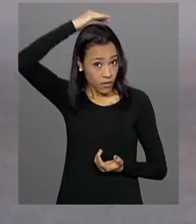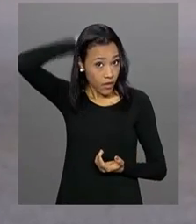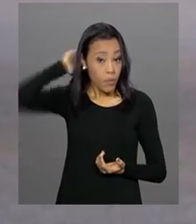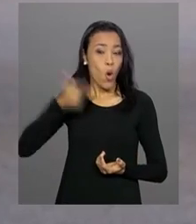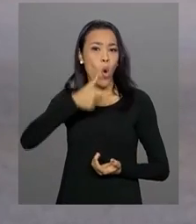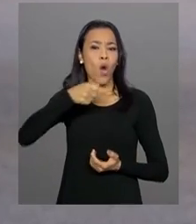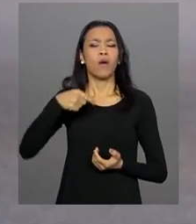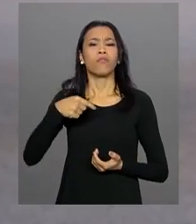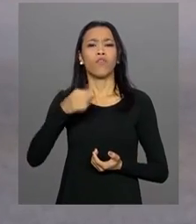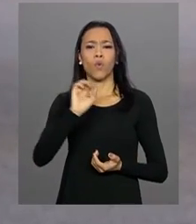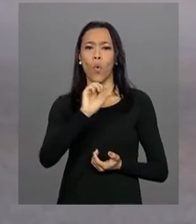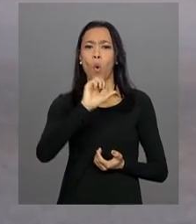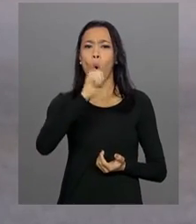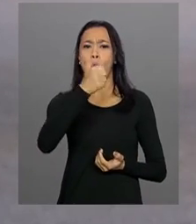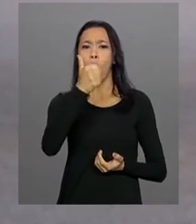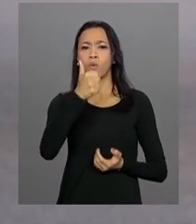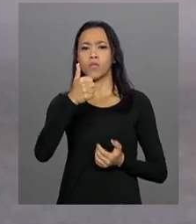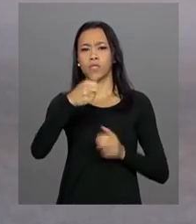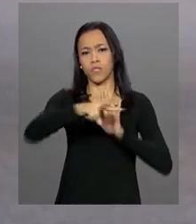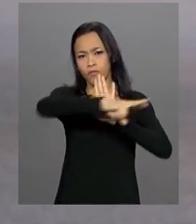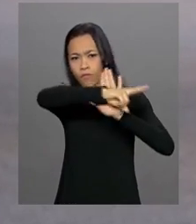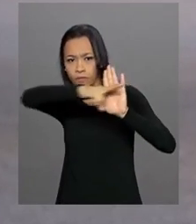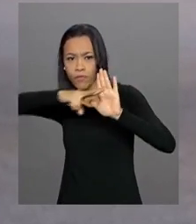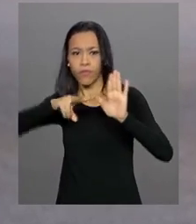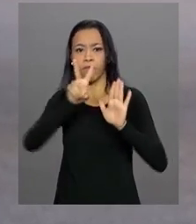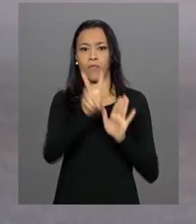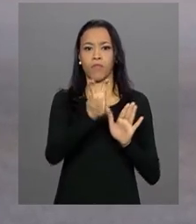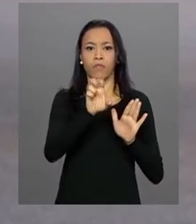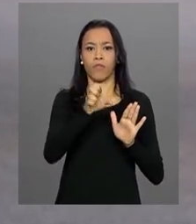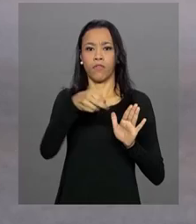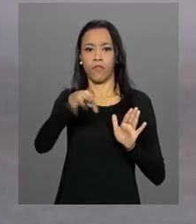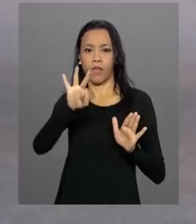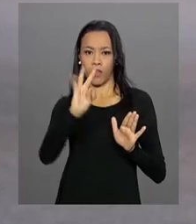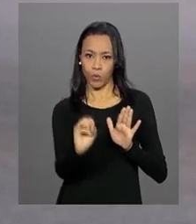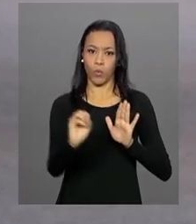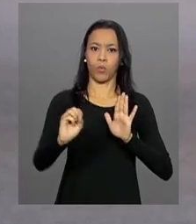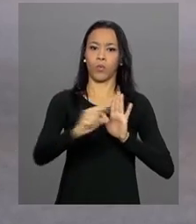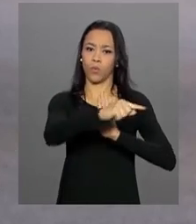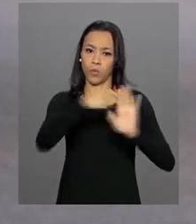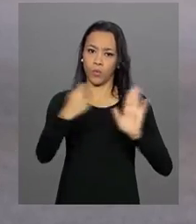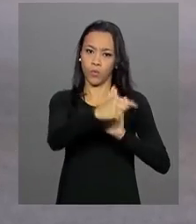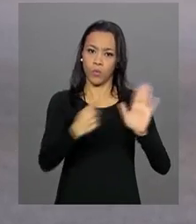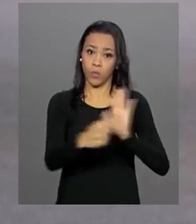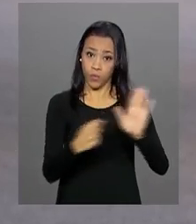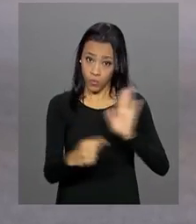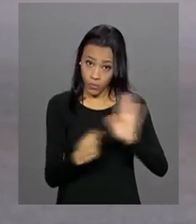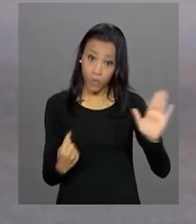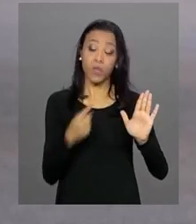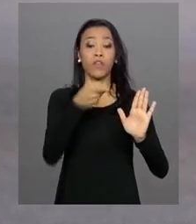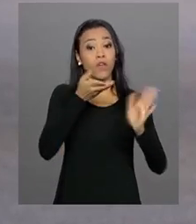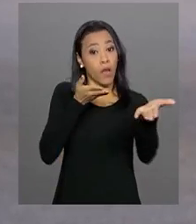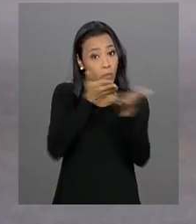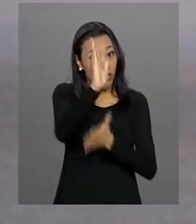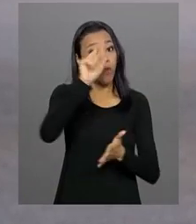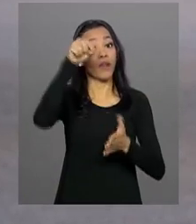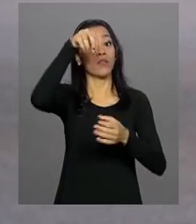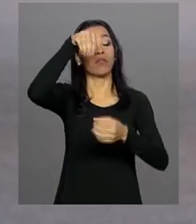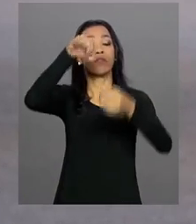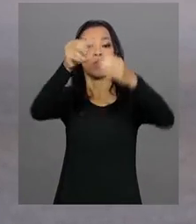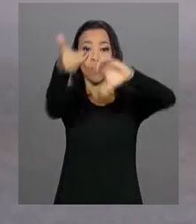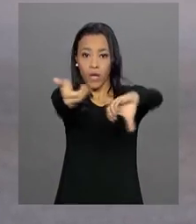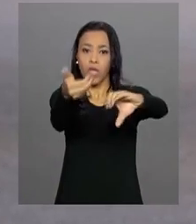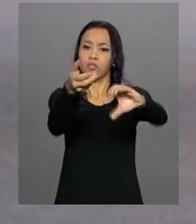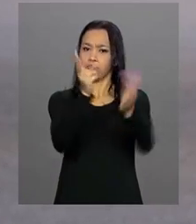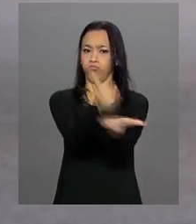vetou 11 trechos, 11 pontos dessa lei, mas os principais pontos da legislação que foi aprovada no Congresso Nacional estão